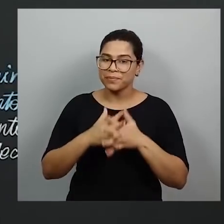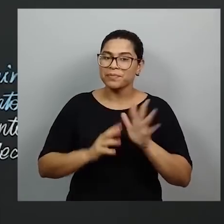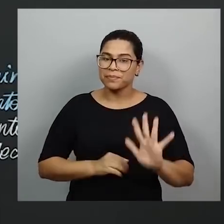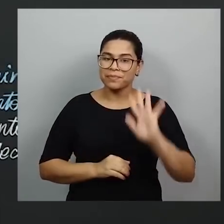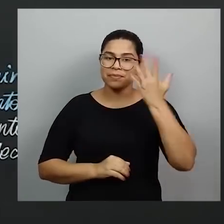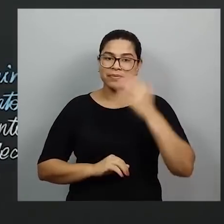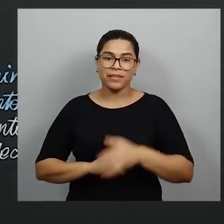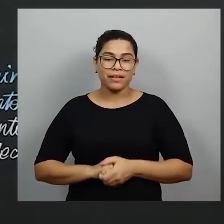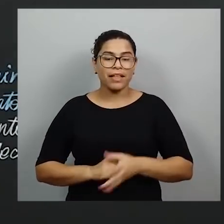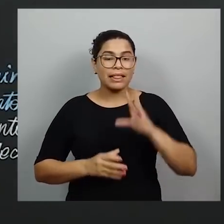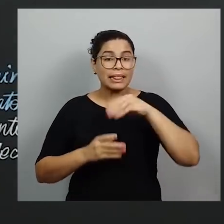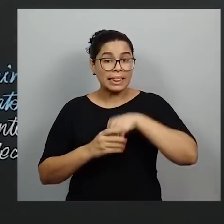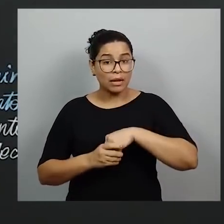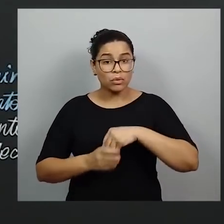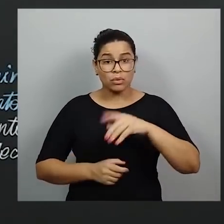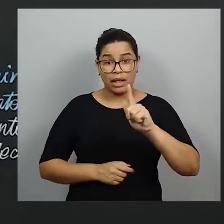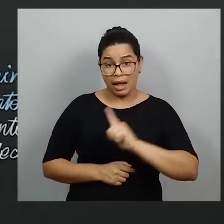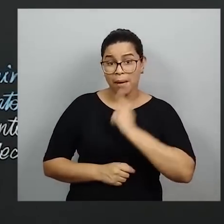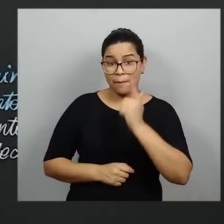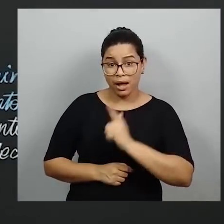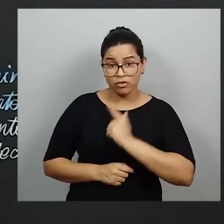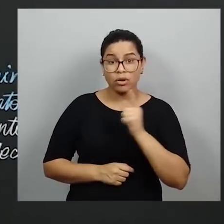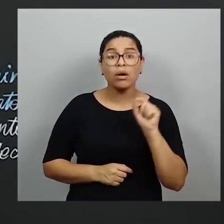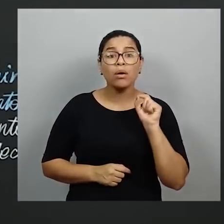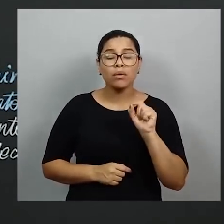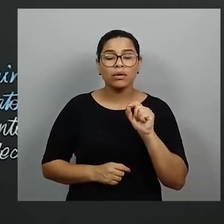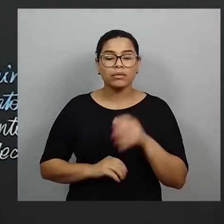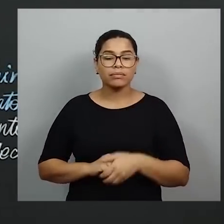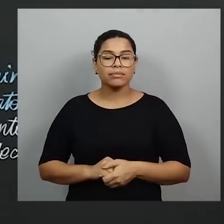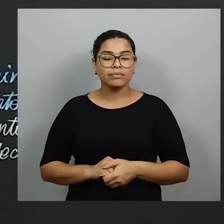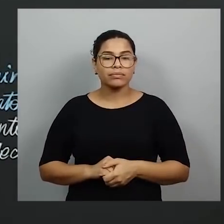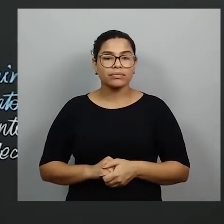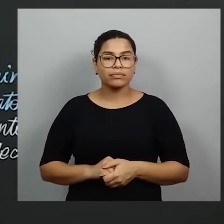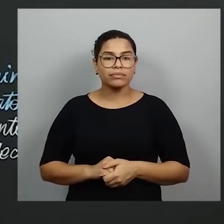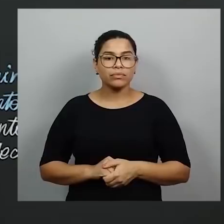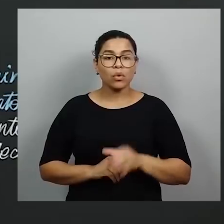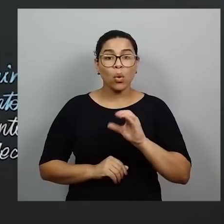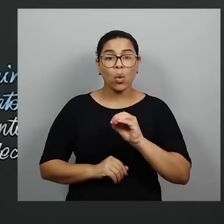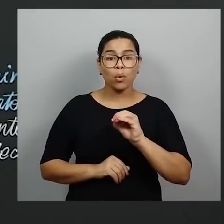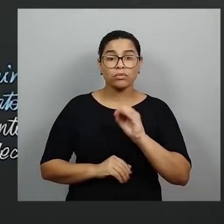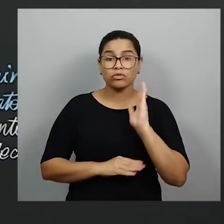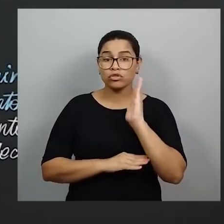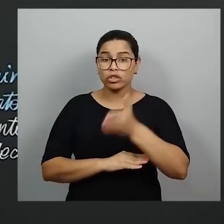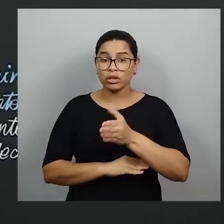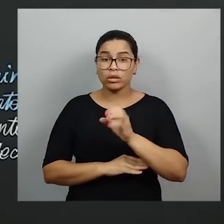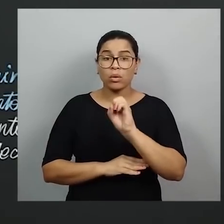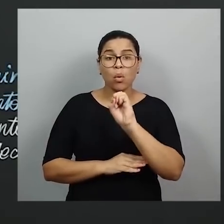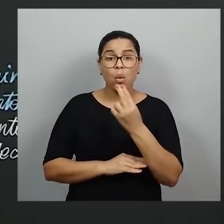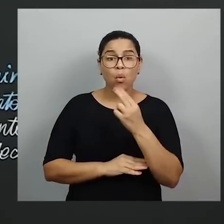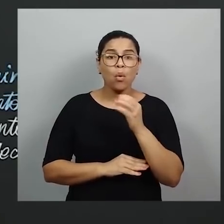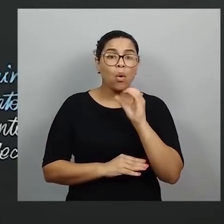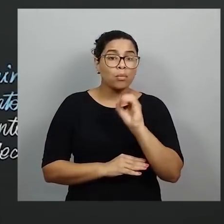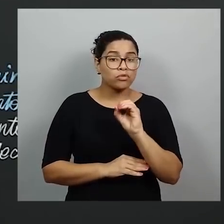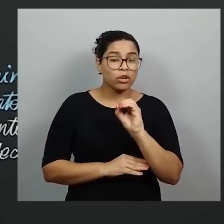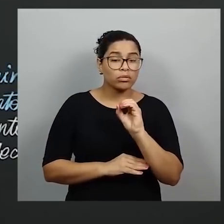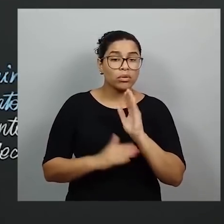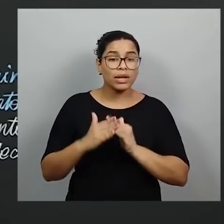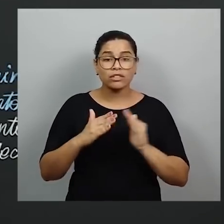gramática da língua portuguesa, os complementos verbais são o objeto direto, o objeto indireto,